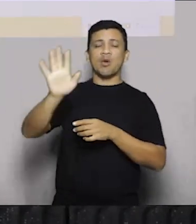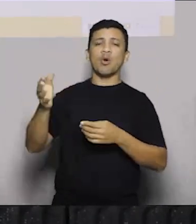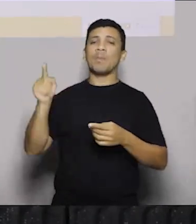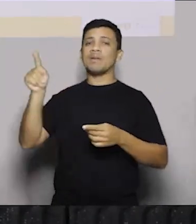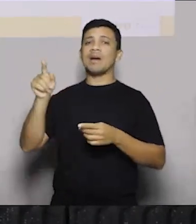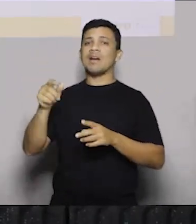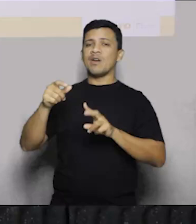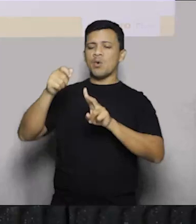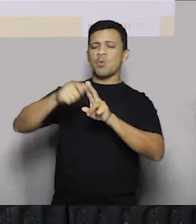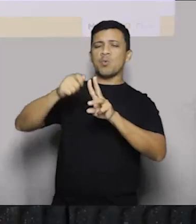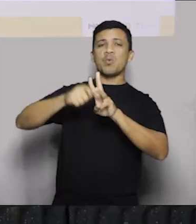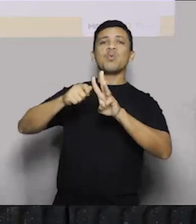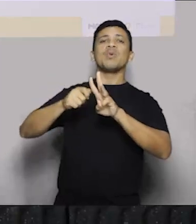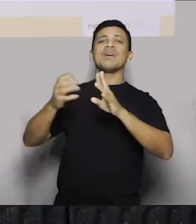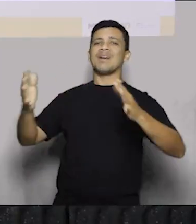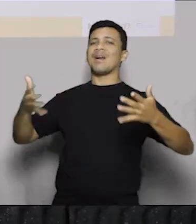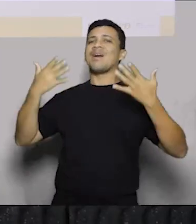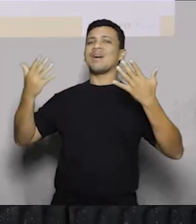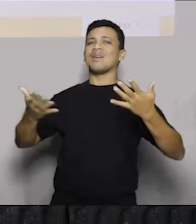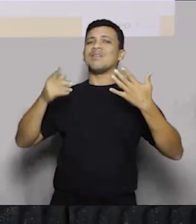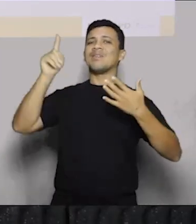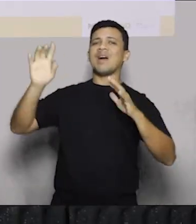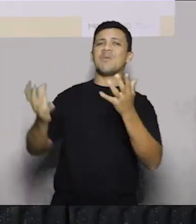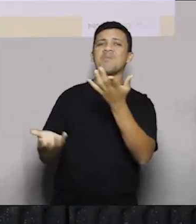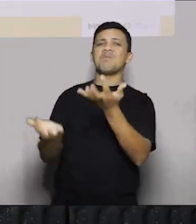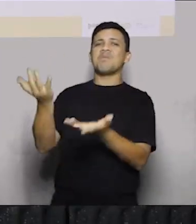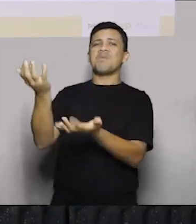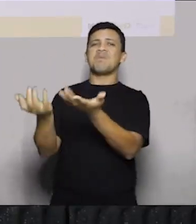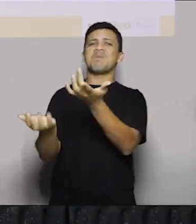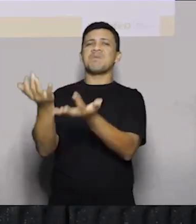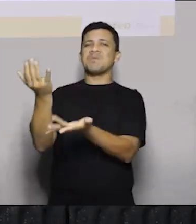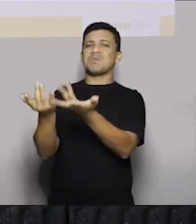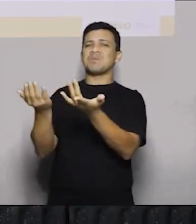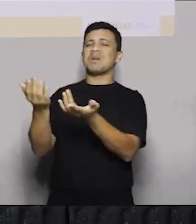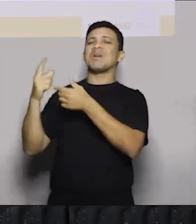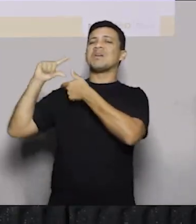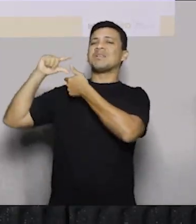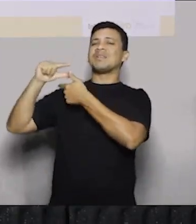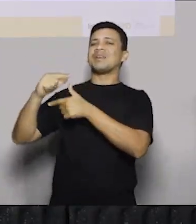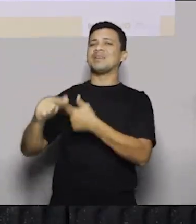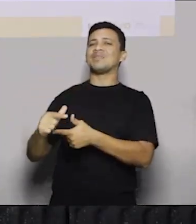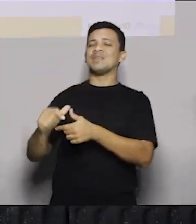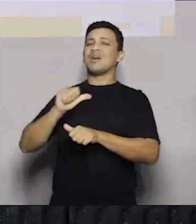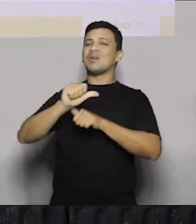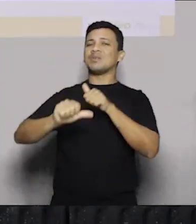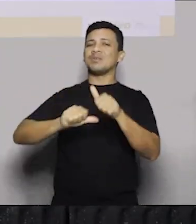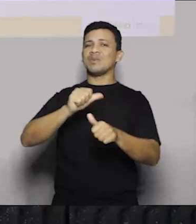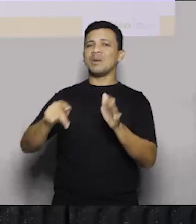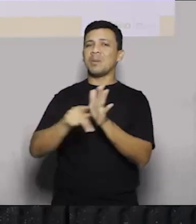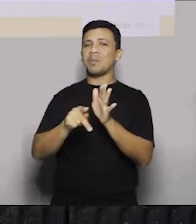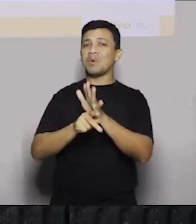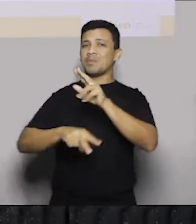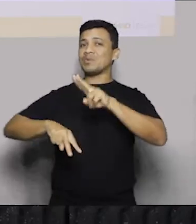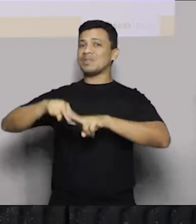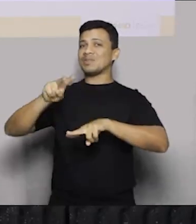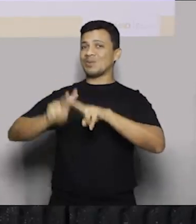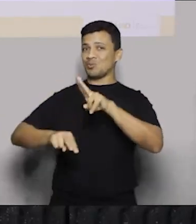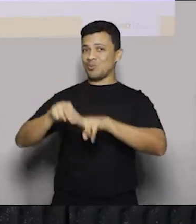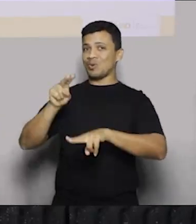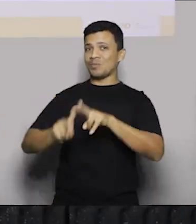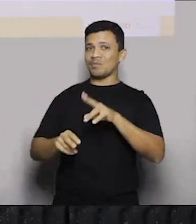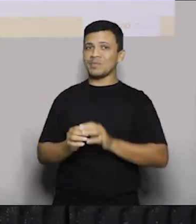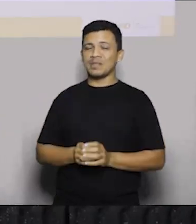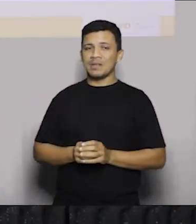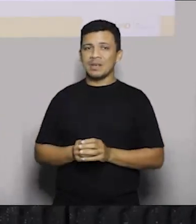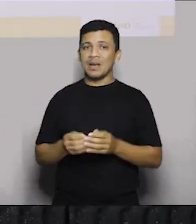suas tradicionais fogueiras, se tornaram fogueiras de São João. Presta atenção. Antes